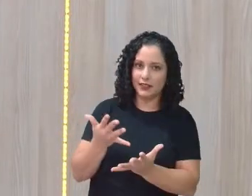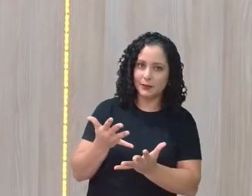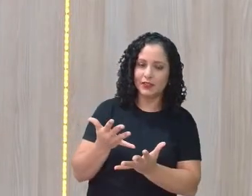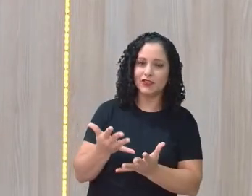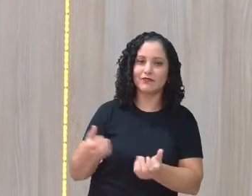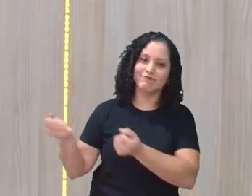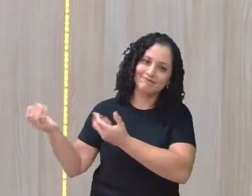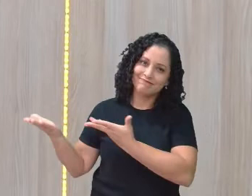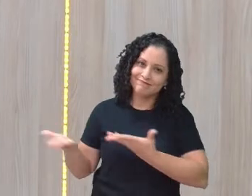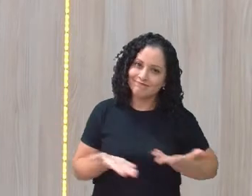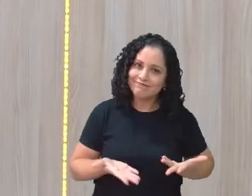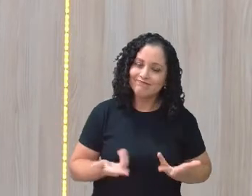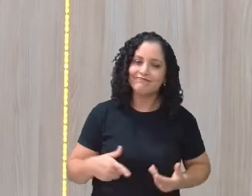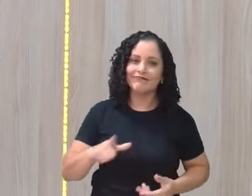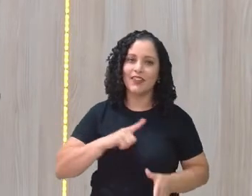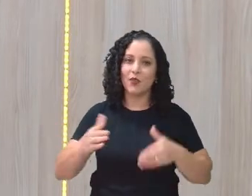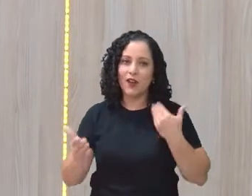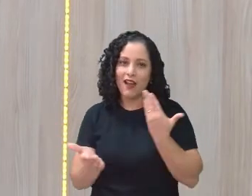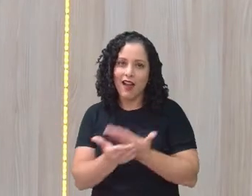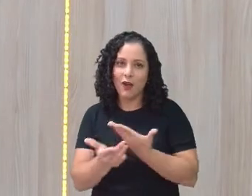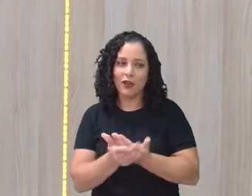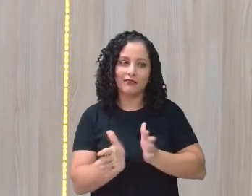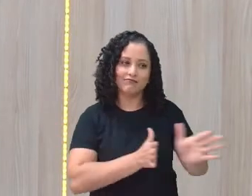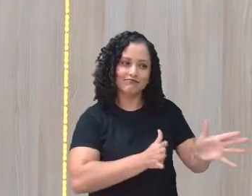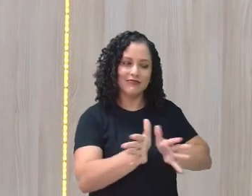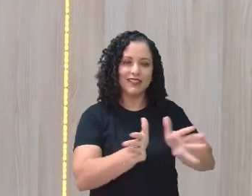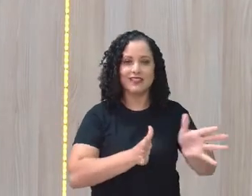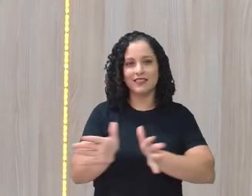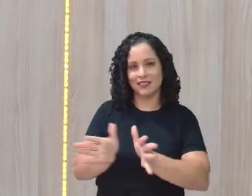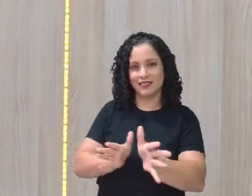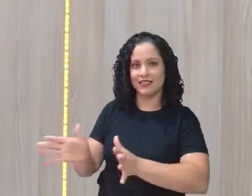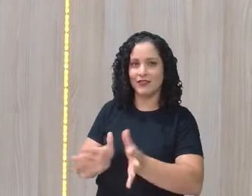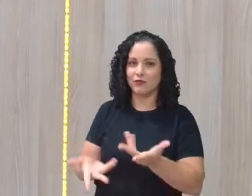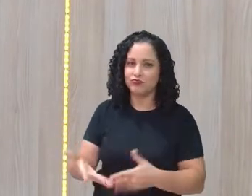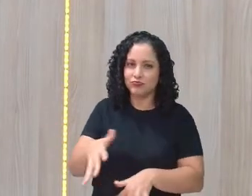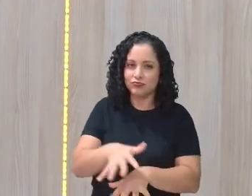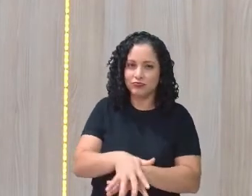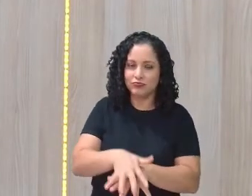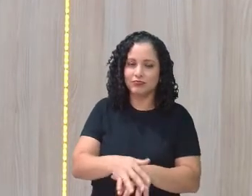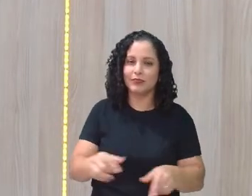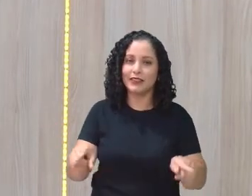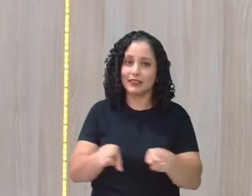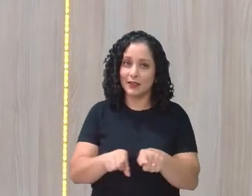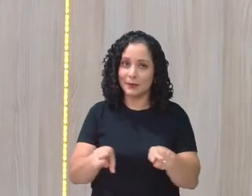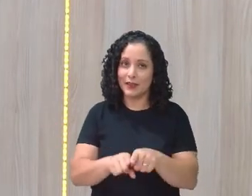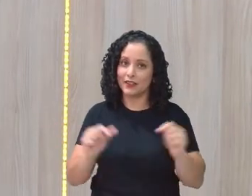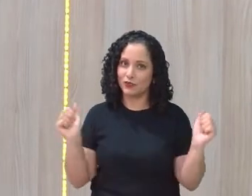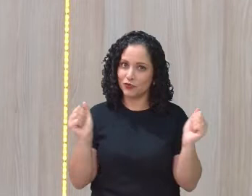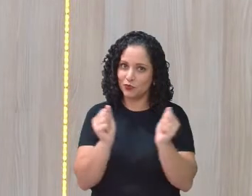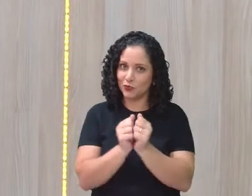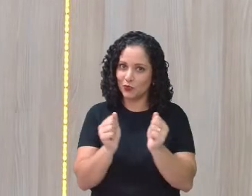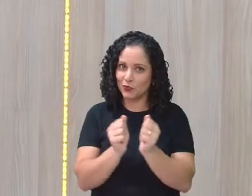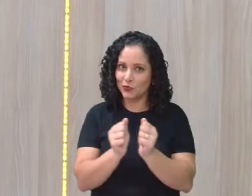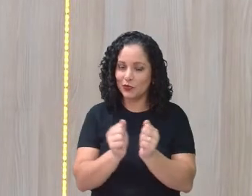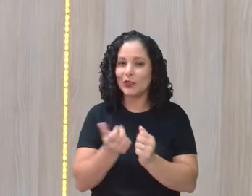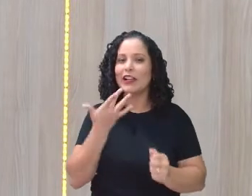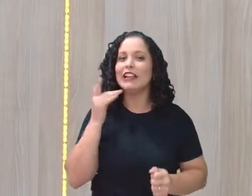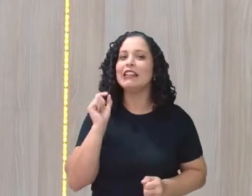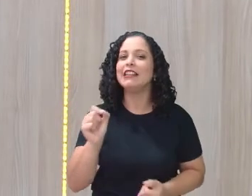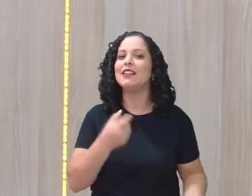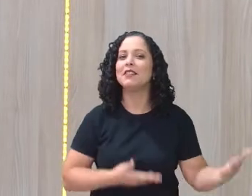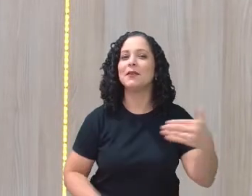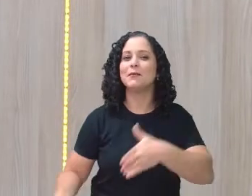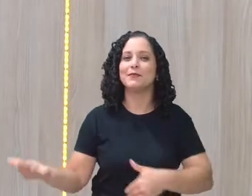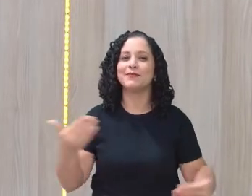Libras, deixando essa aula mais acessível para a gente. E junto com a gente, olha só quem está